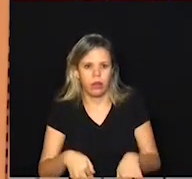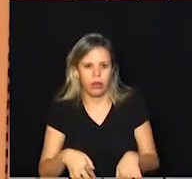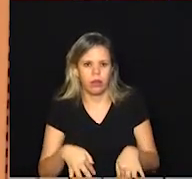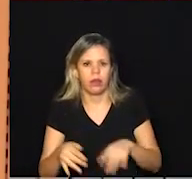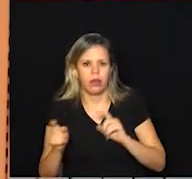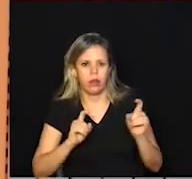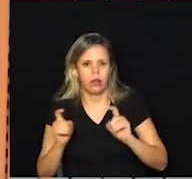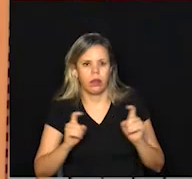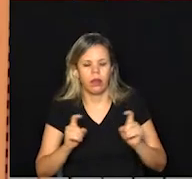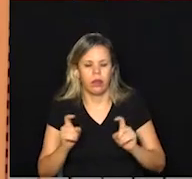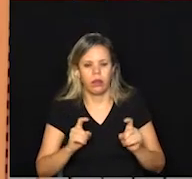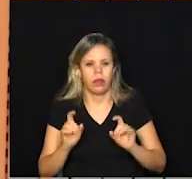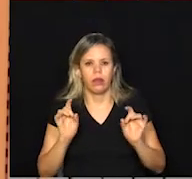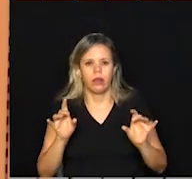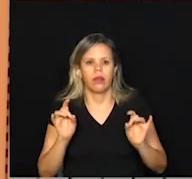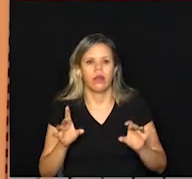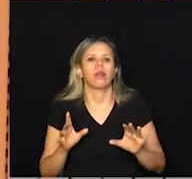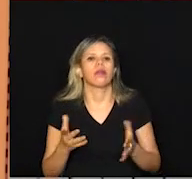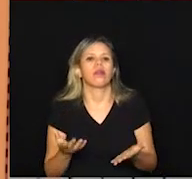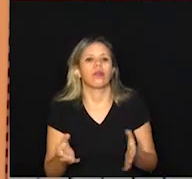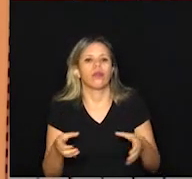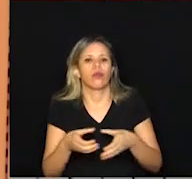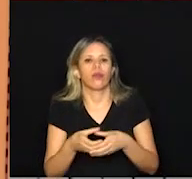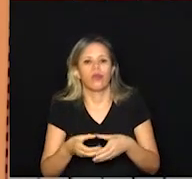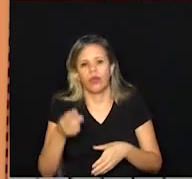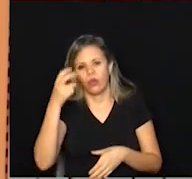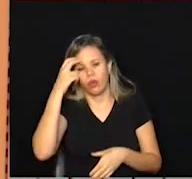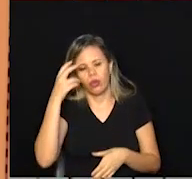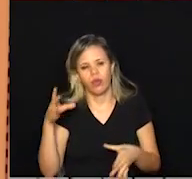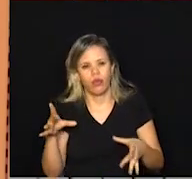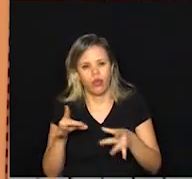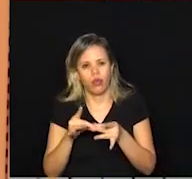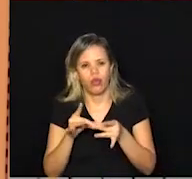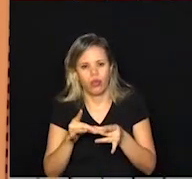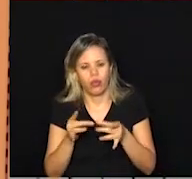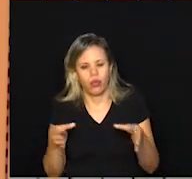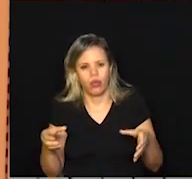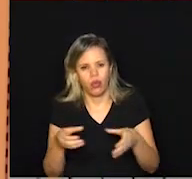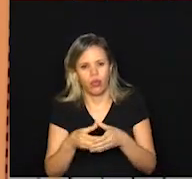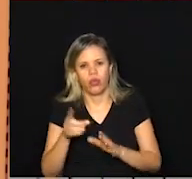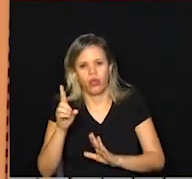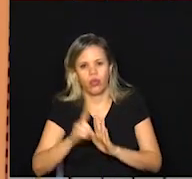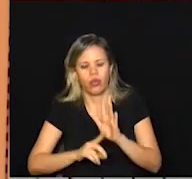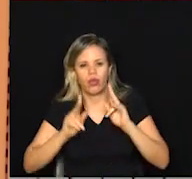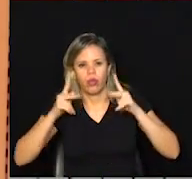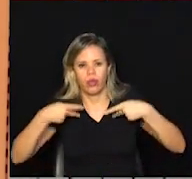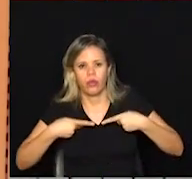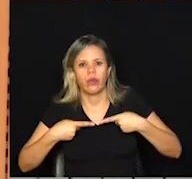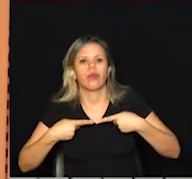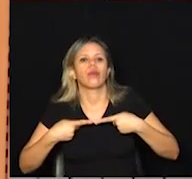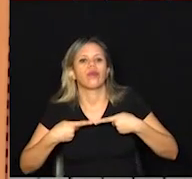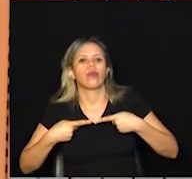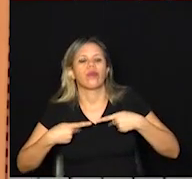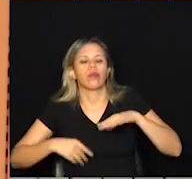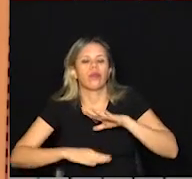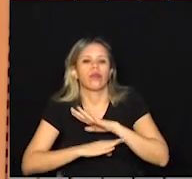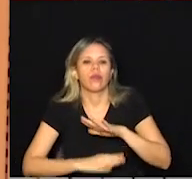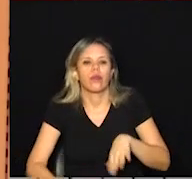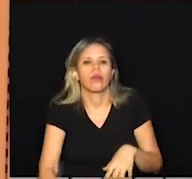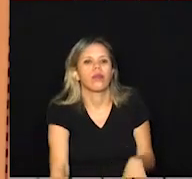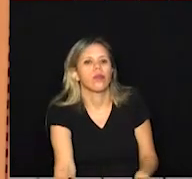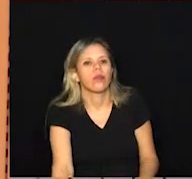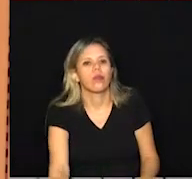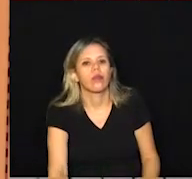dessa reunião ordinária da comissão de Cultura em conjunto aqui com a comissão de direitos humanos da casa